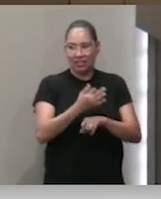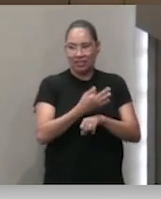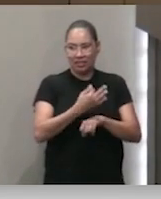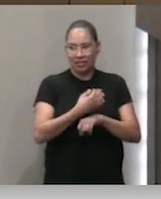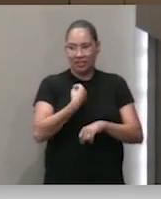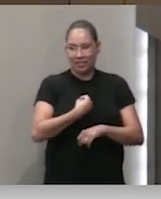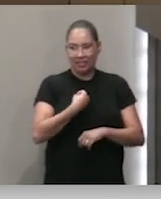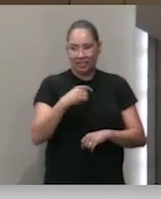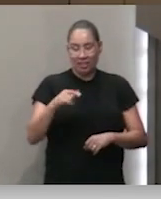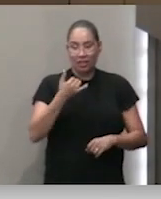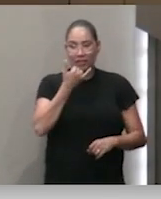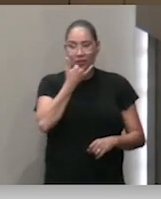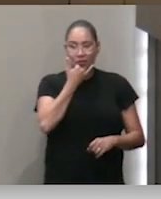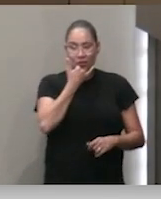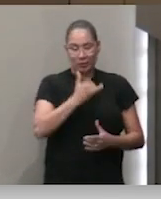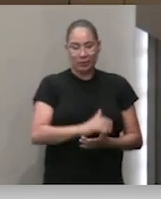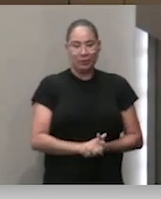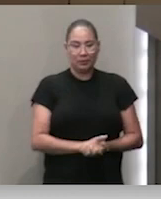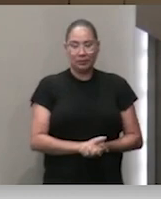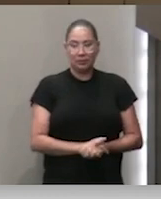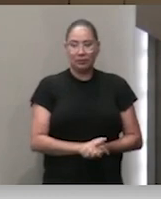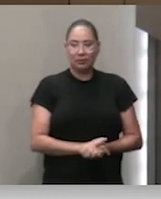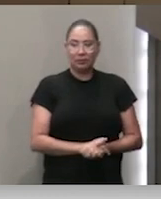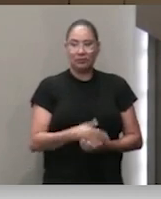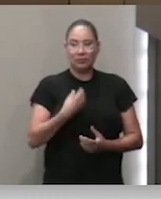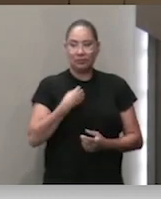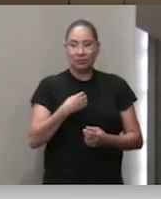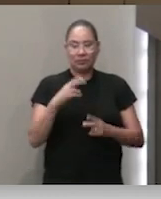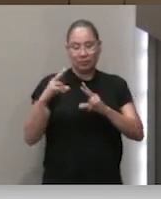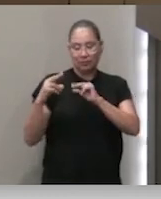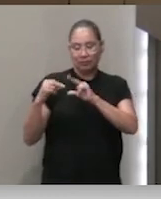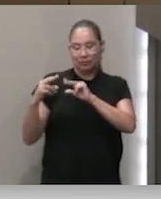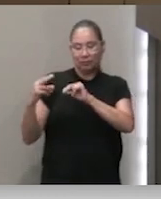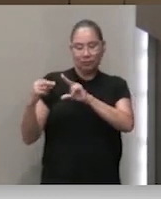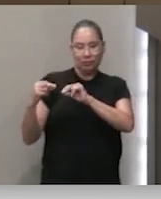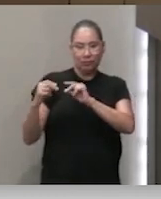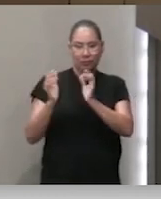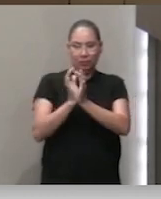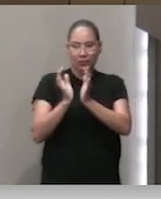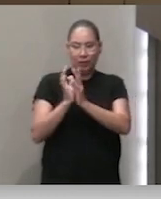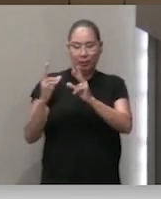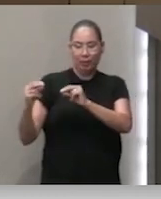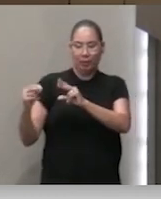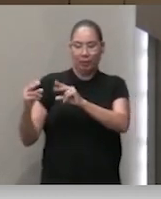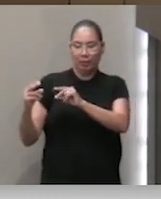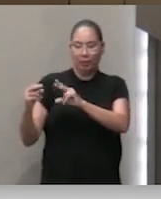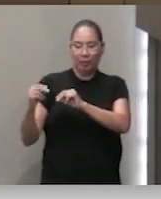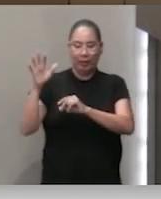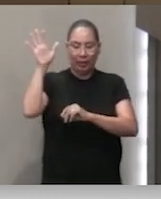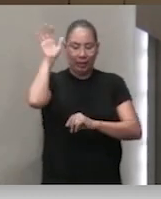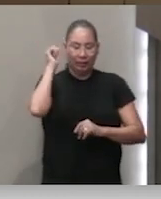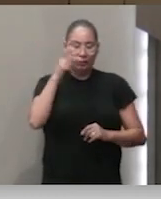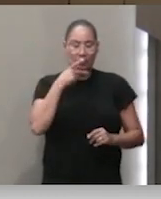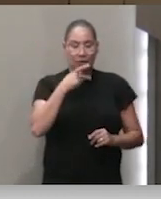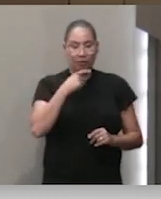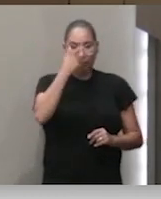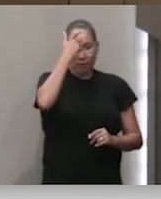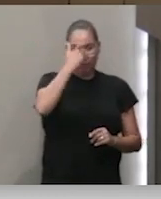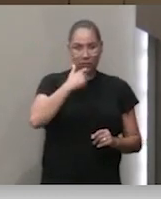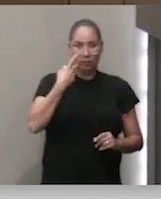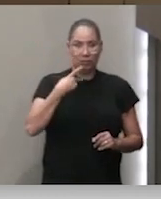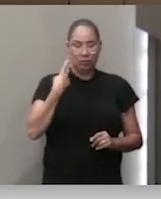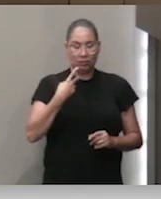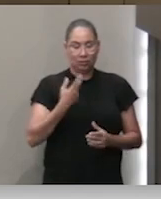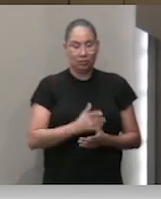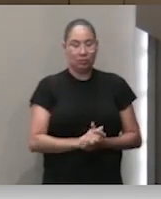tribuna, desculpa, meu Renato, colega Valendorf. vereador. E está uma reuniãozinha ali paralela, anarquizando a fala do colega vereador, com todo respeito.